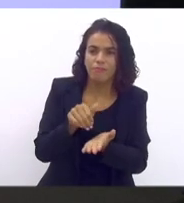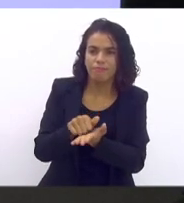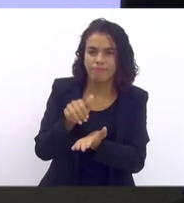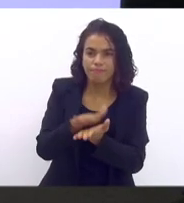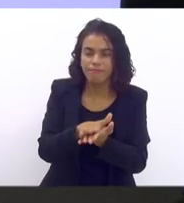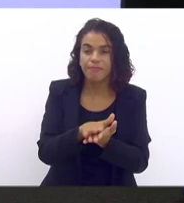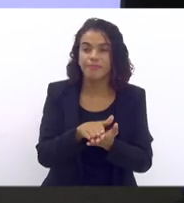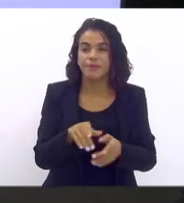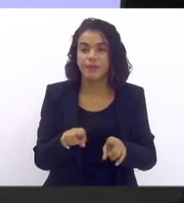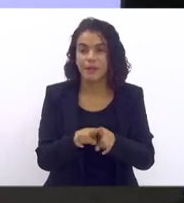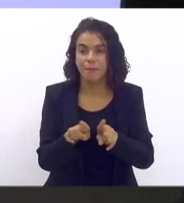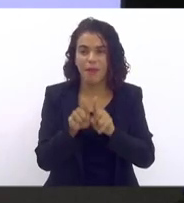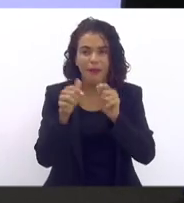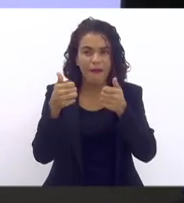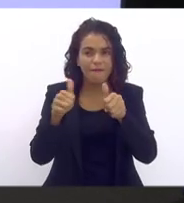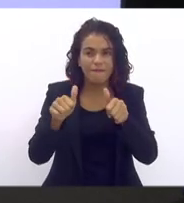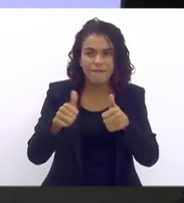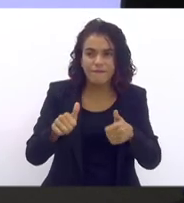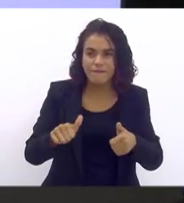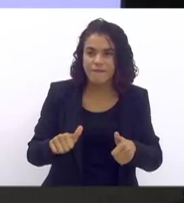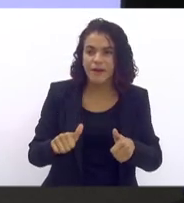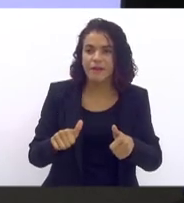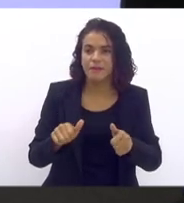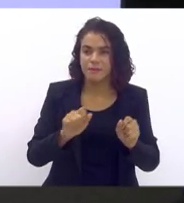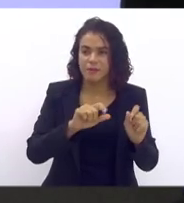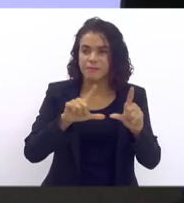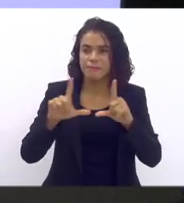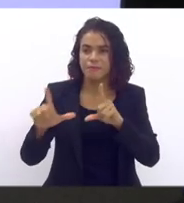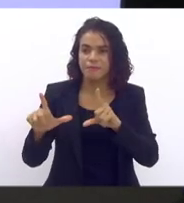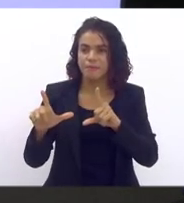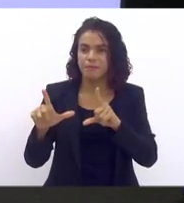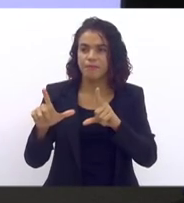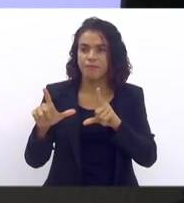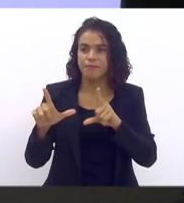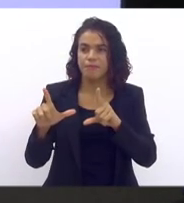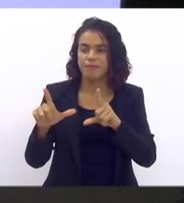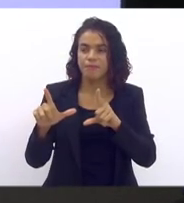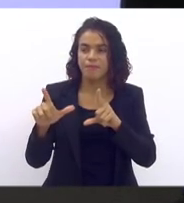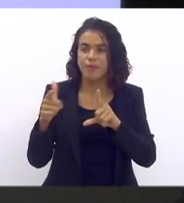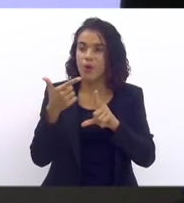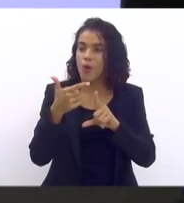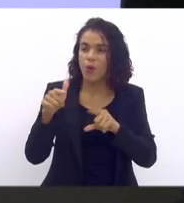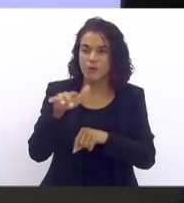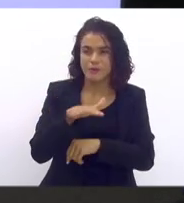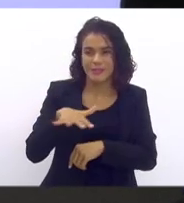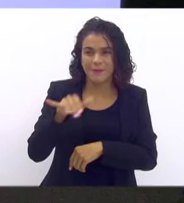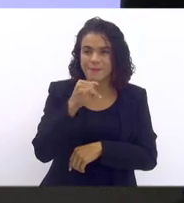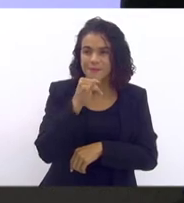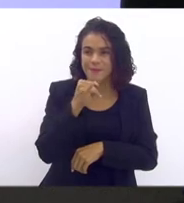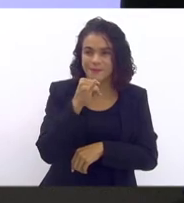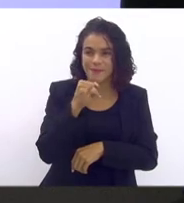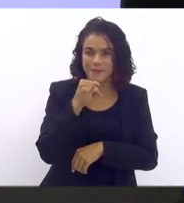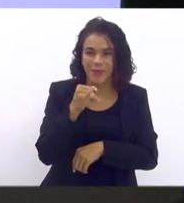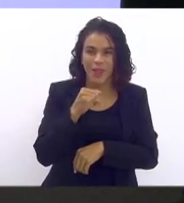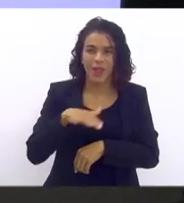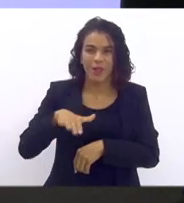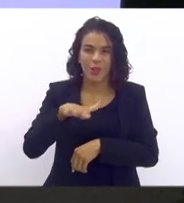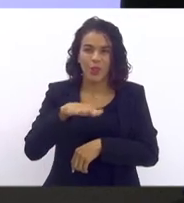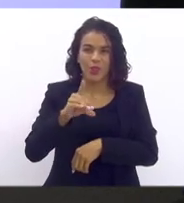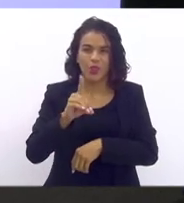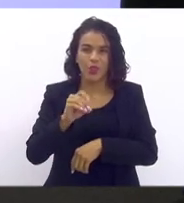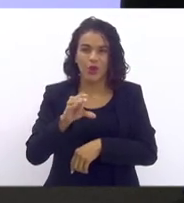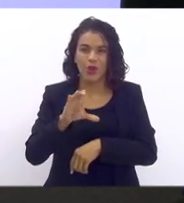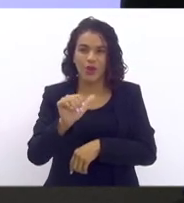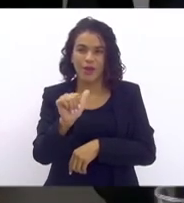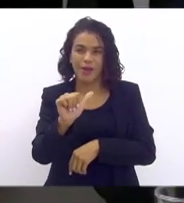eh avaliando sempre pode passar o próximo eh outros cenários por exemplo ali em Docas né se o cara realmente